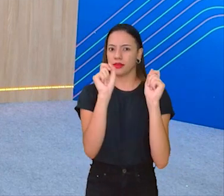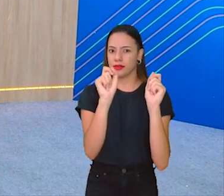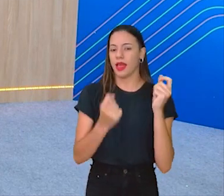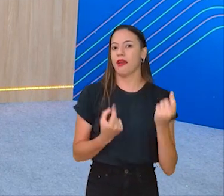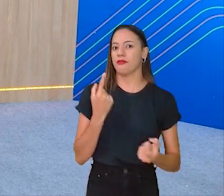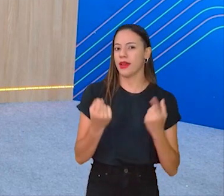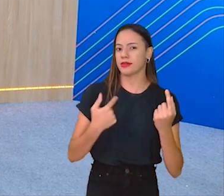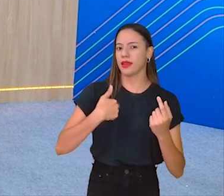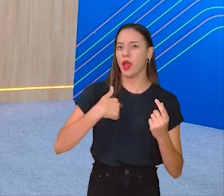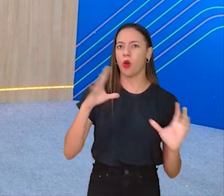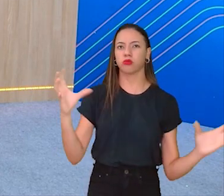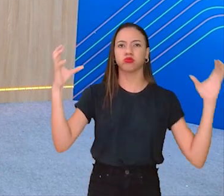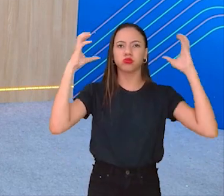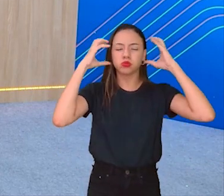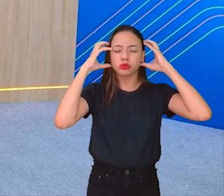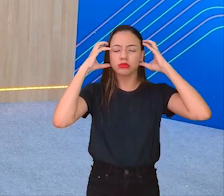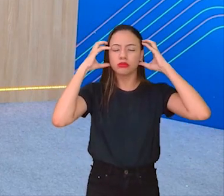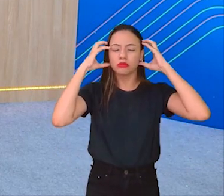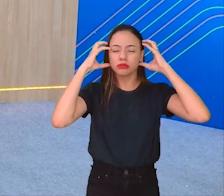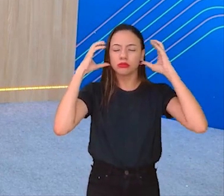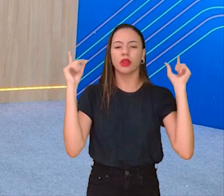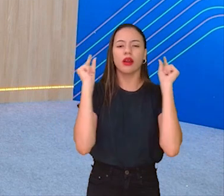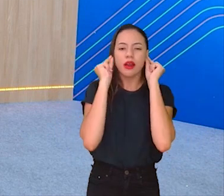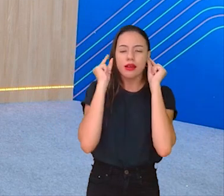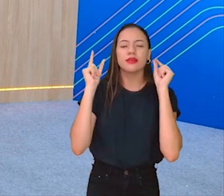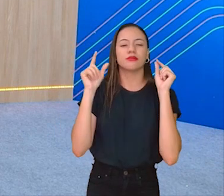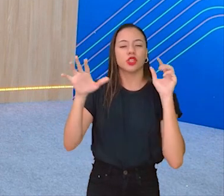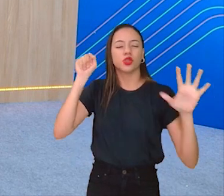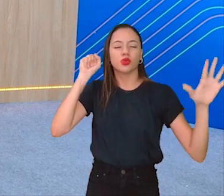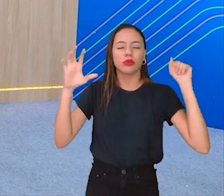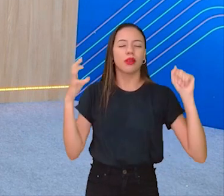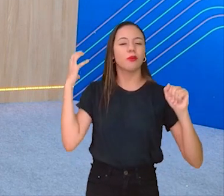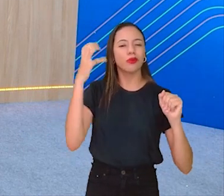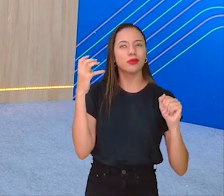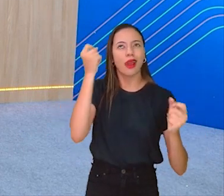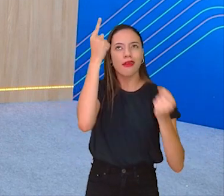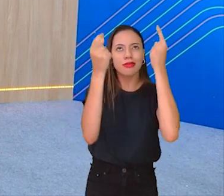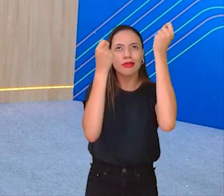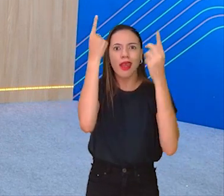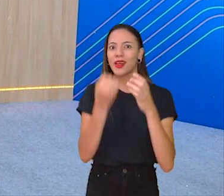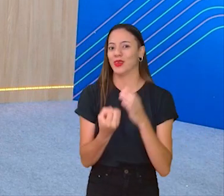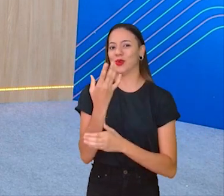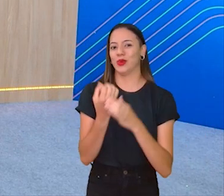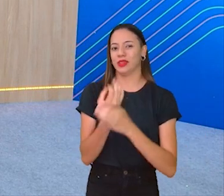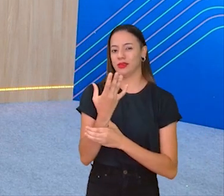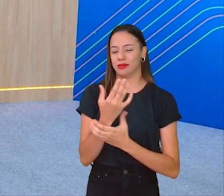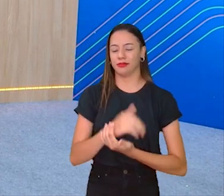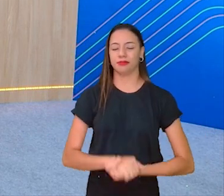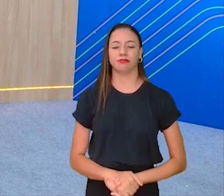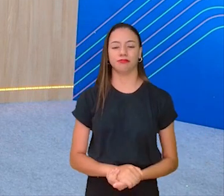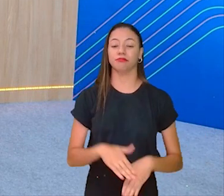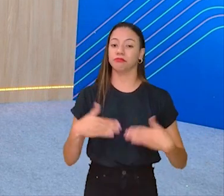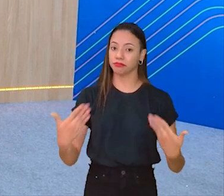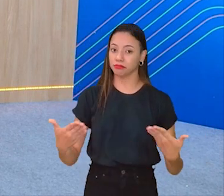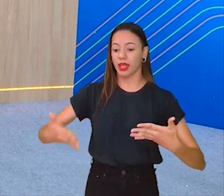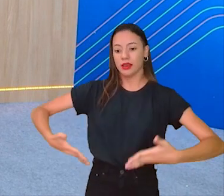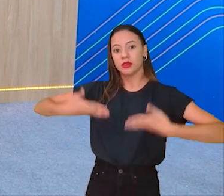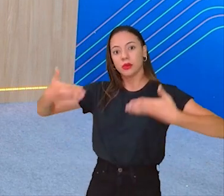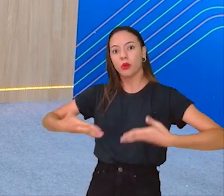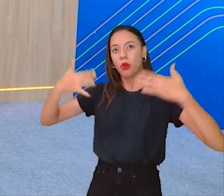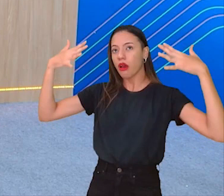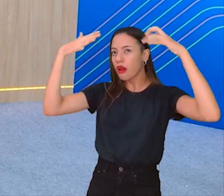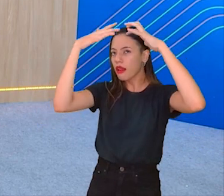vou ali, coloco o fone, fico ouvindo música e as ideias vêm fluindo. Então, além de estimular o